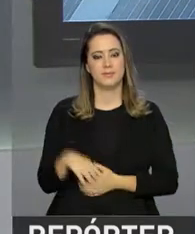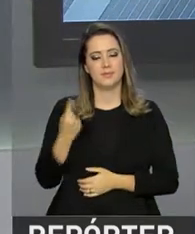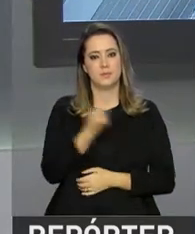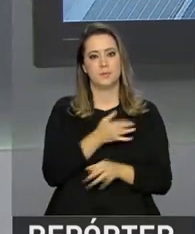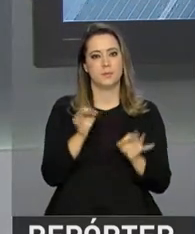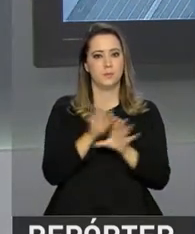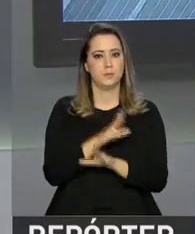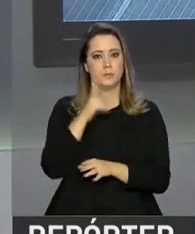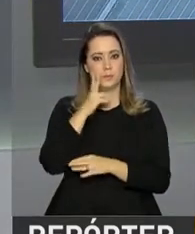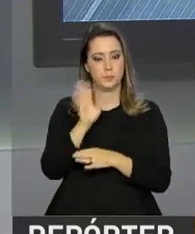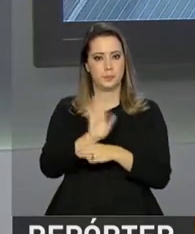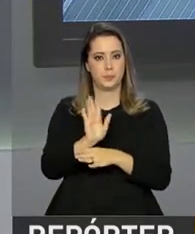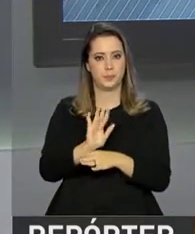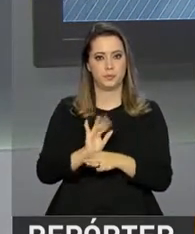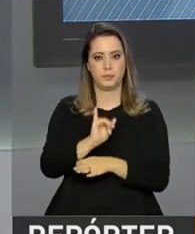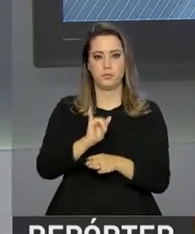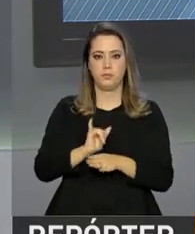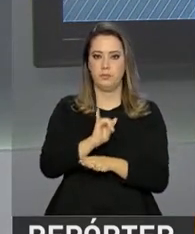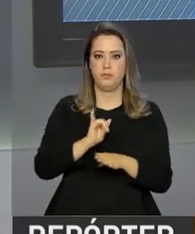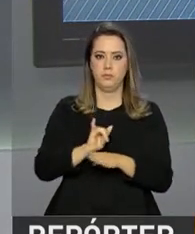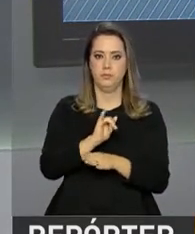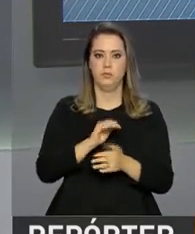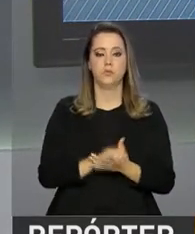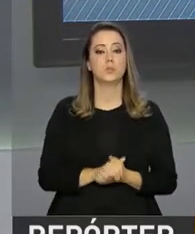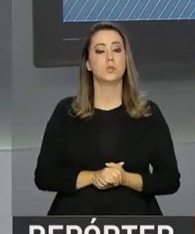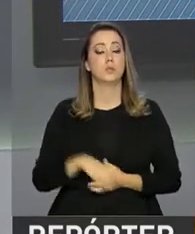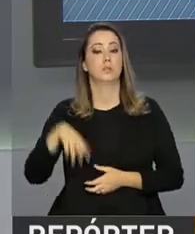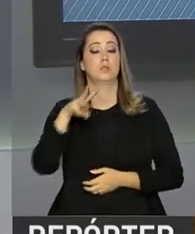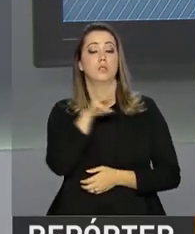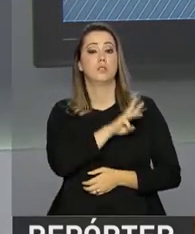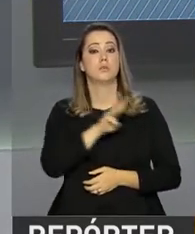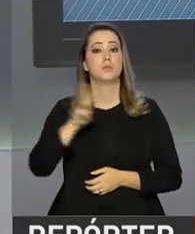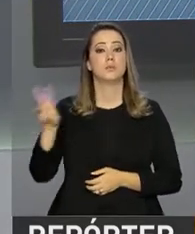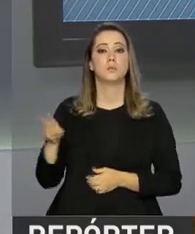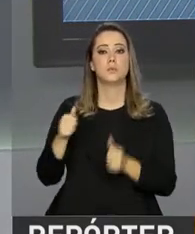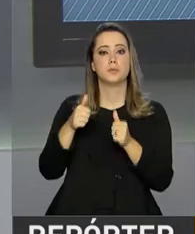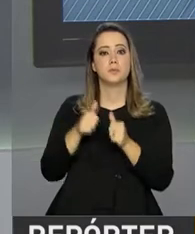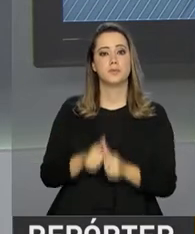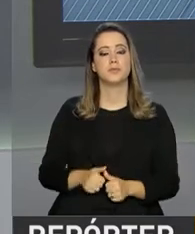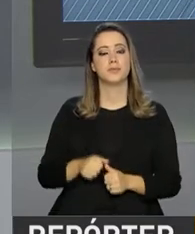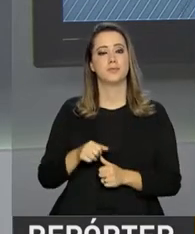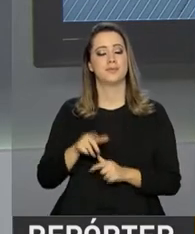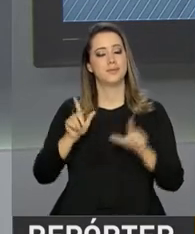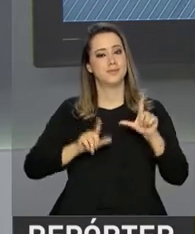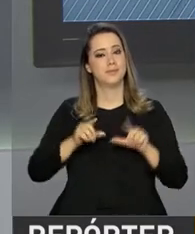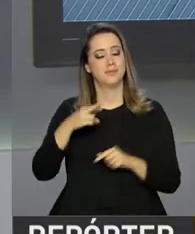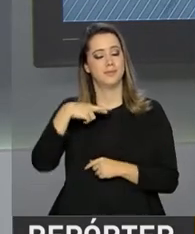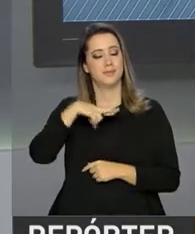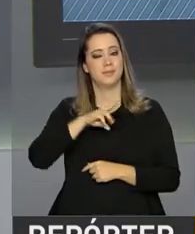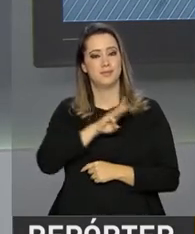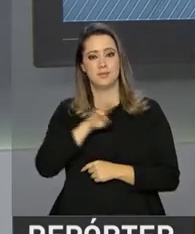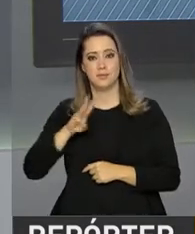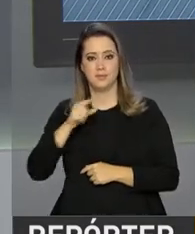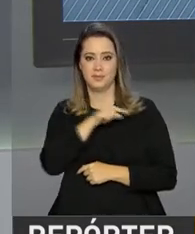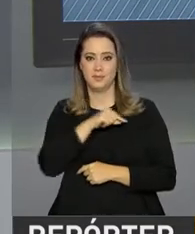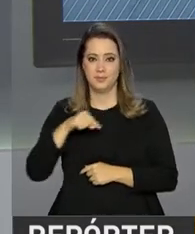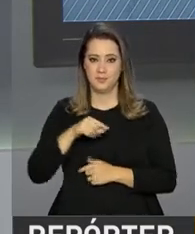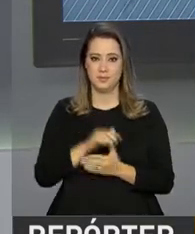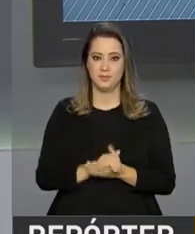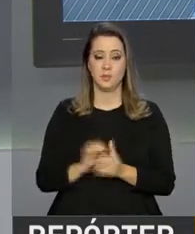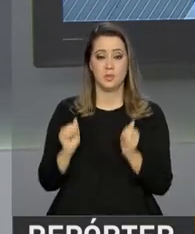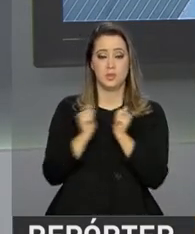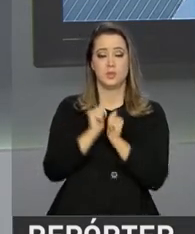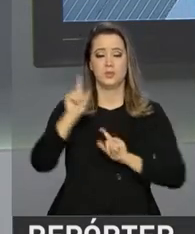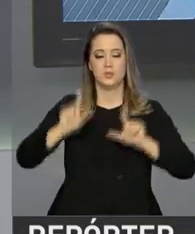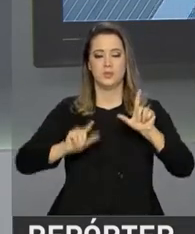Nós ficamos por aqui. Você pode rever as reportagens no YouTube e toda a nossa programação também está na página da NBR na internet.